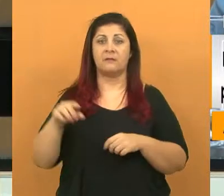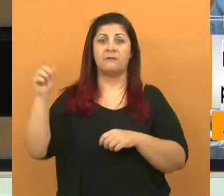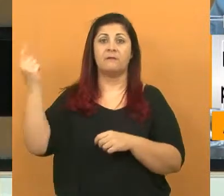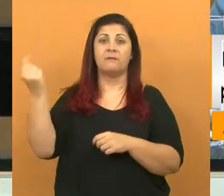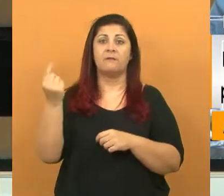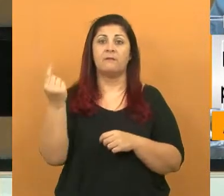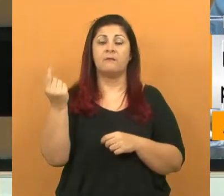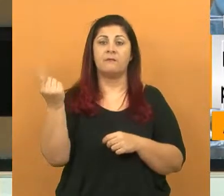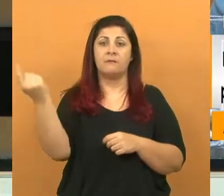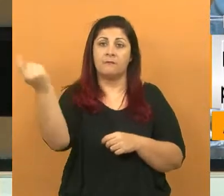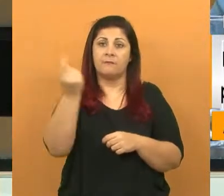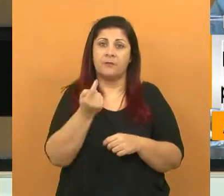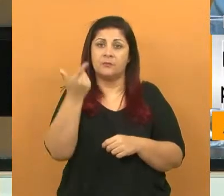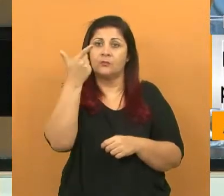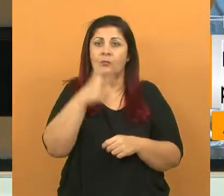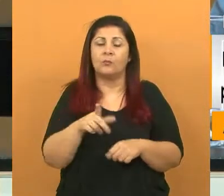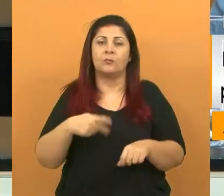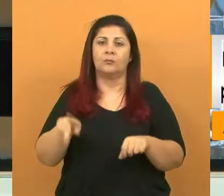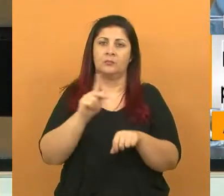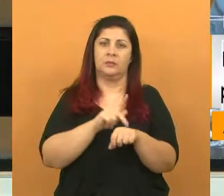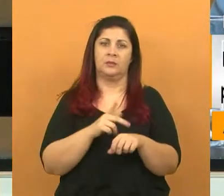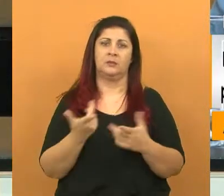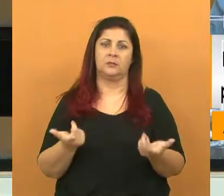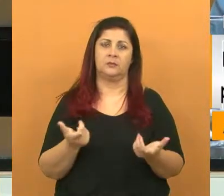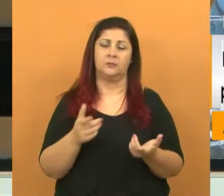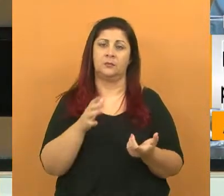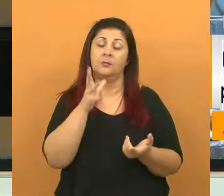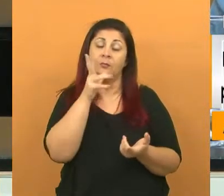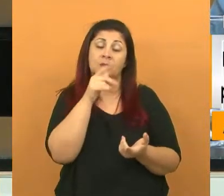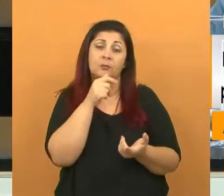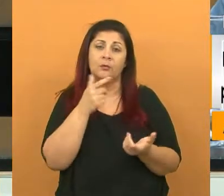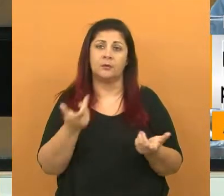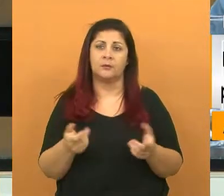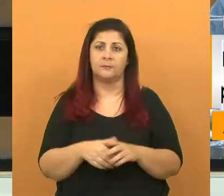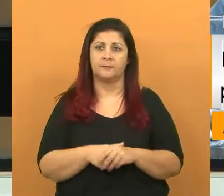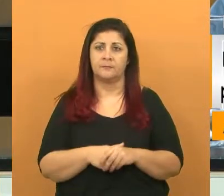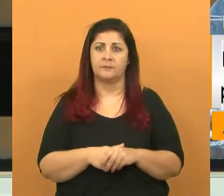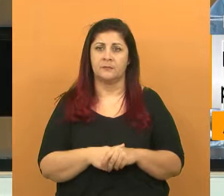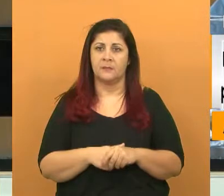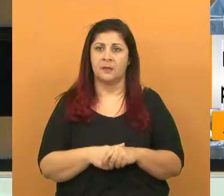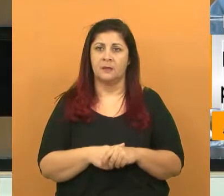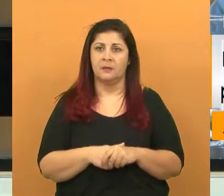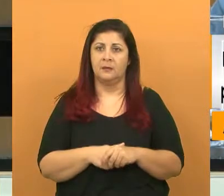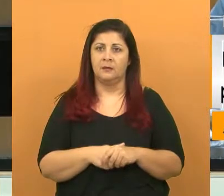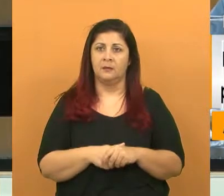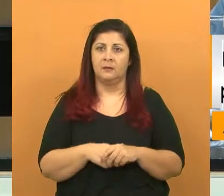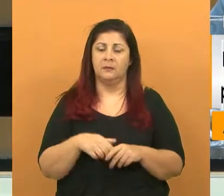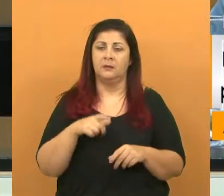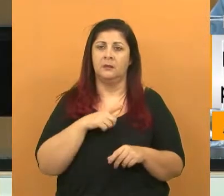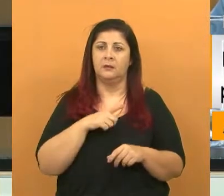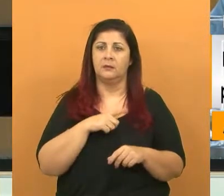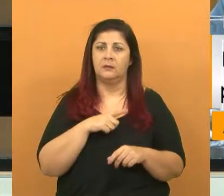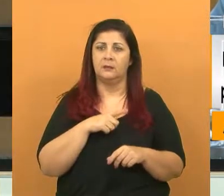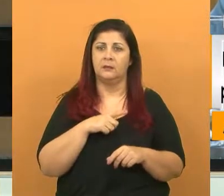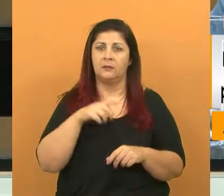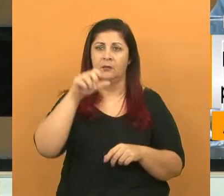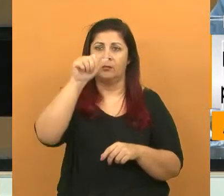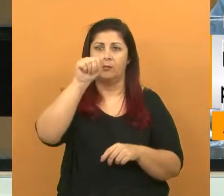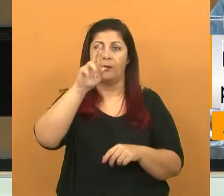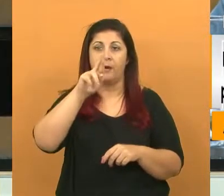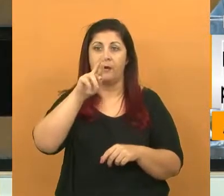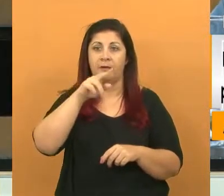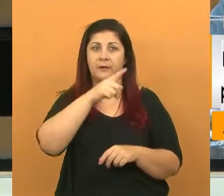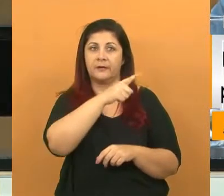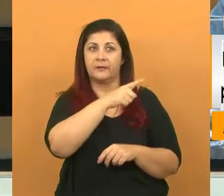importada, então não se dá para se ter de uma hora para outra. Nós estamos aqui com o compressor do nosso